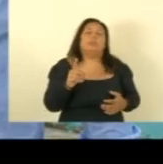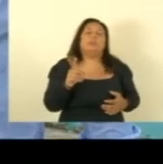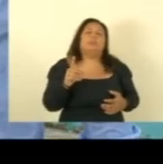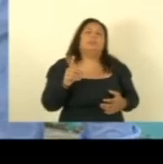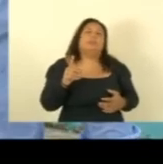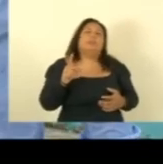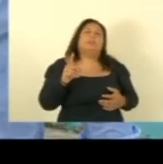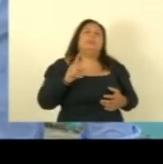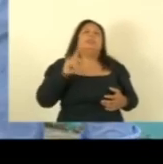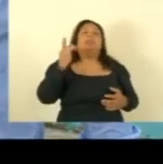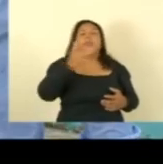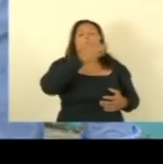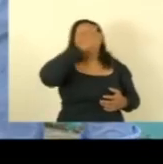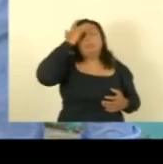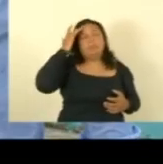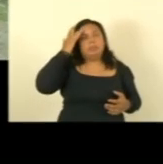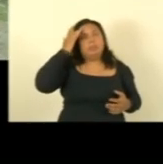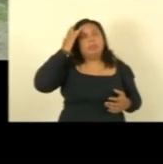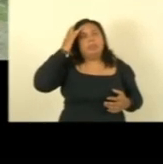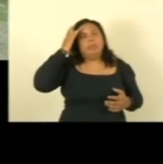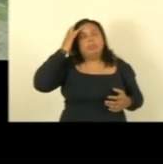Lá para o pessoal de